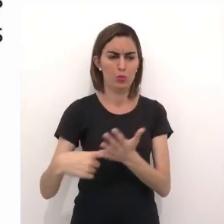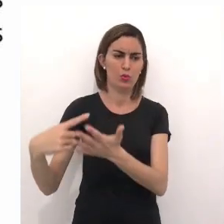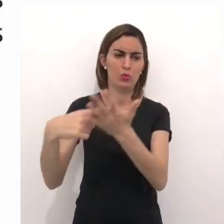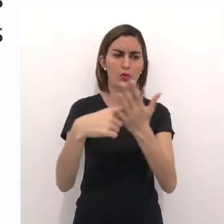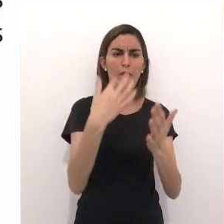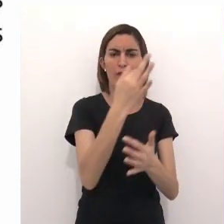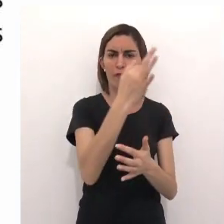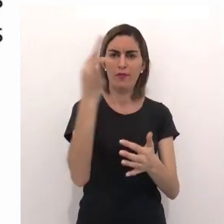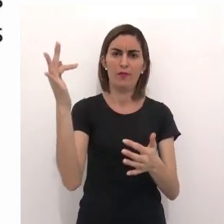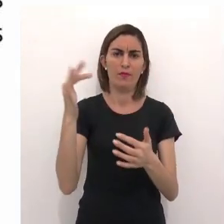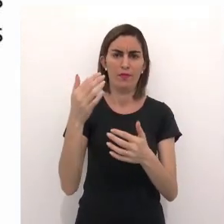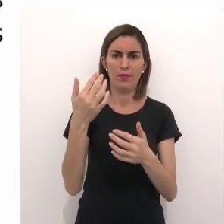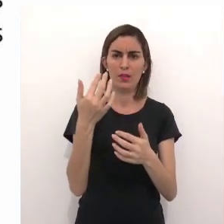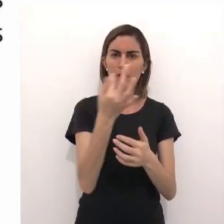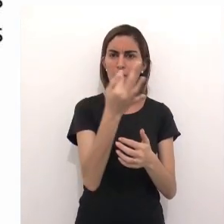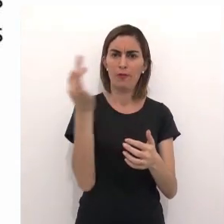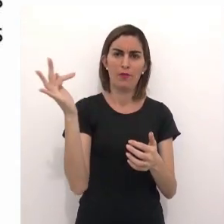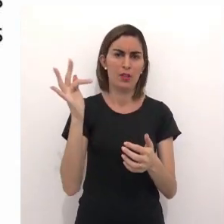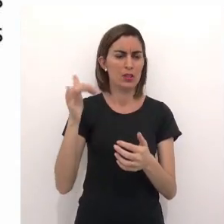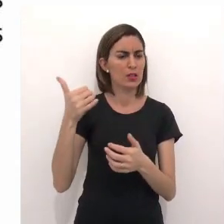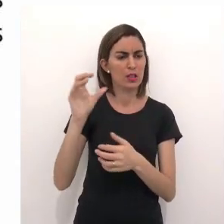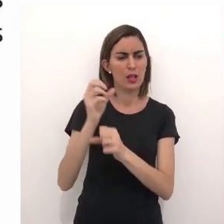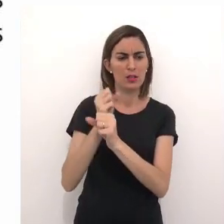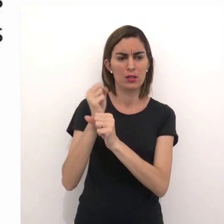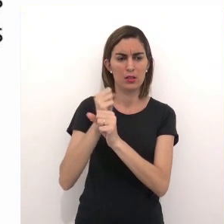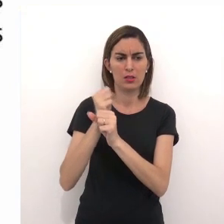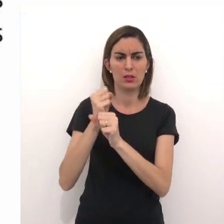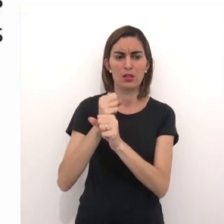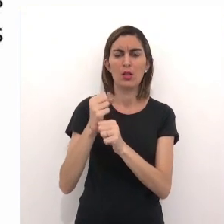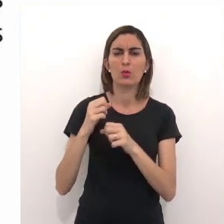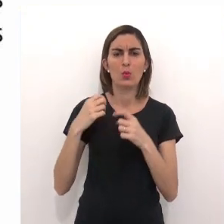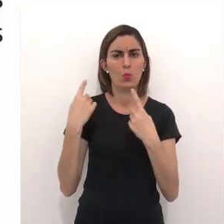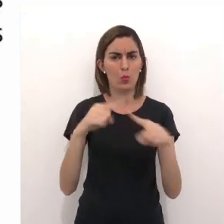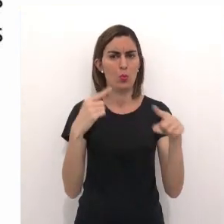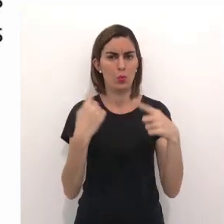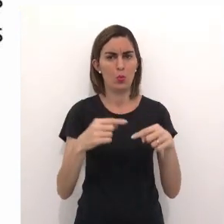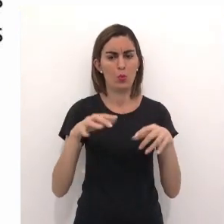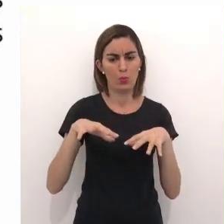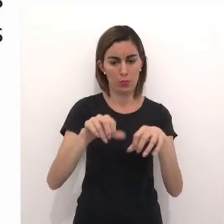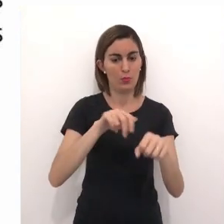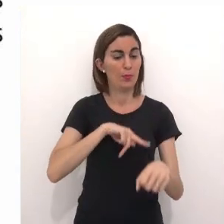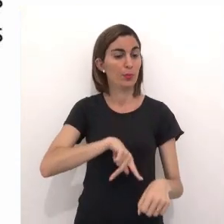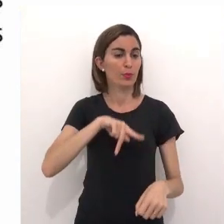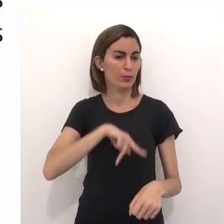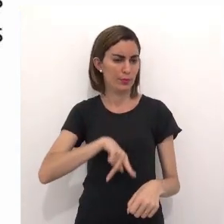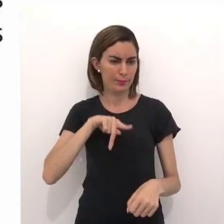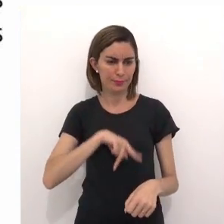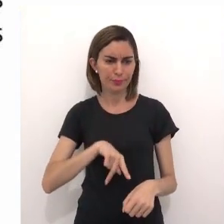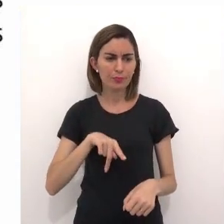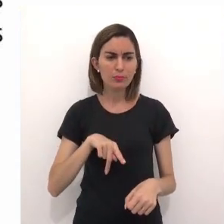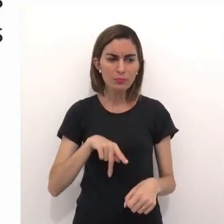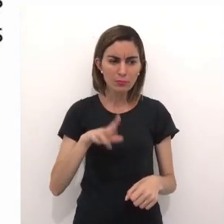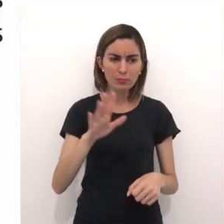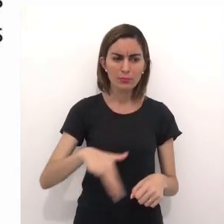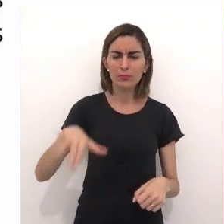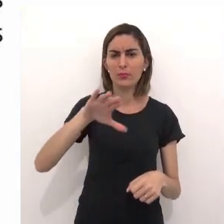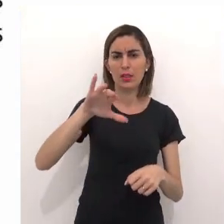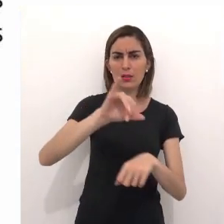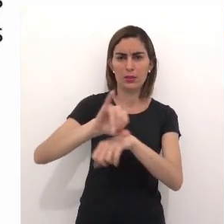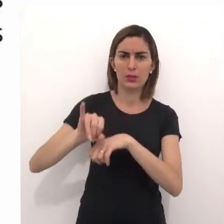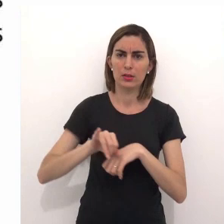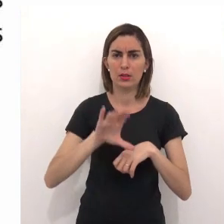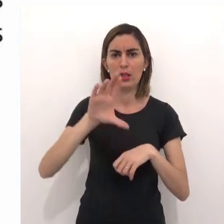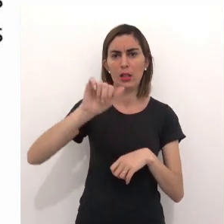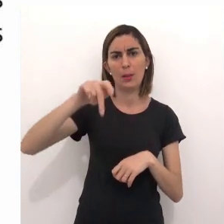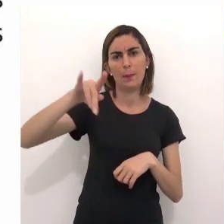franceses, durante 10 anos, ameaçaram o povoamento português das